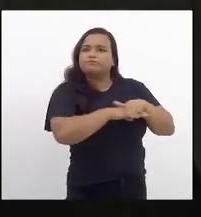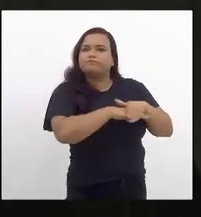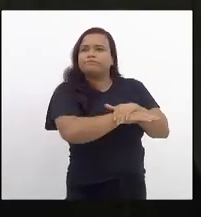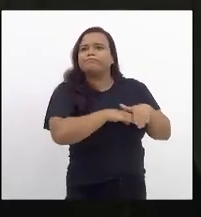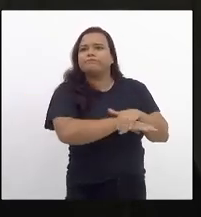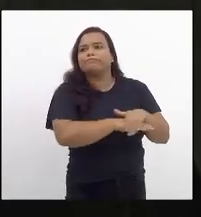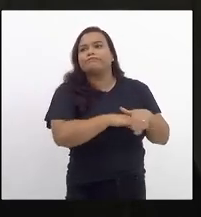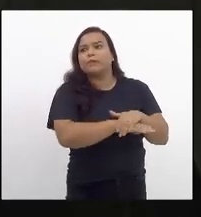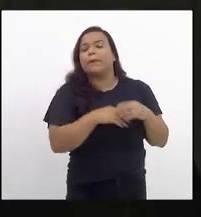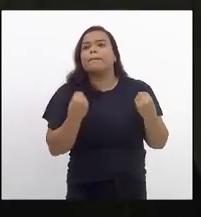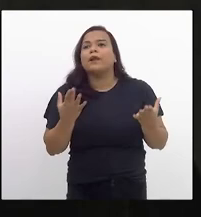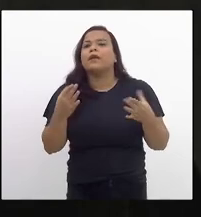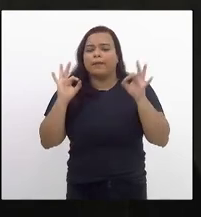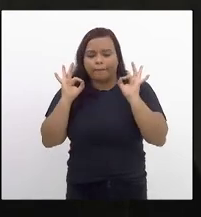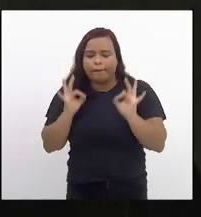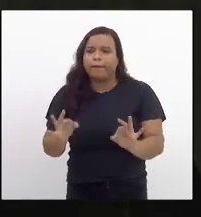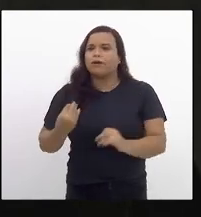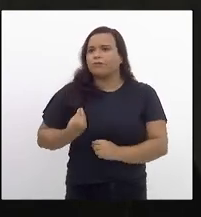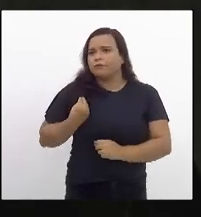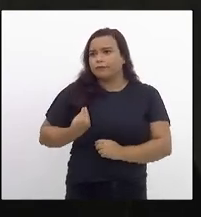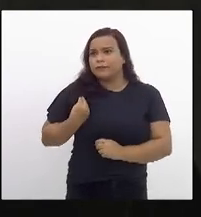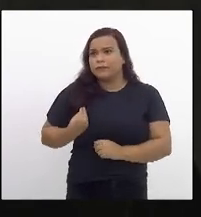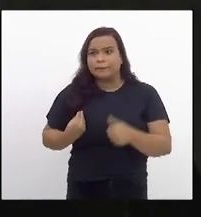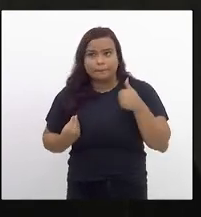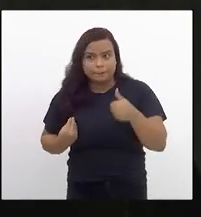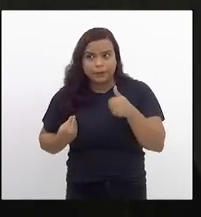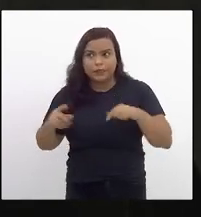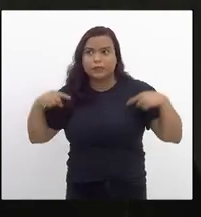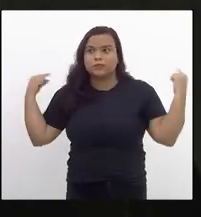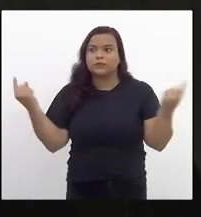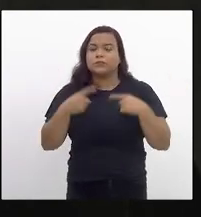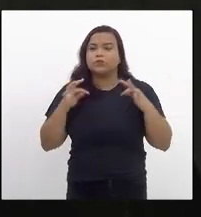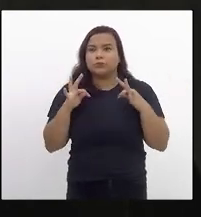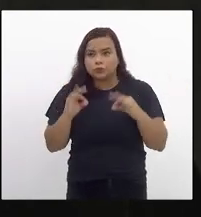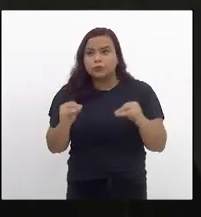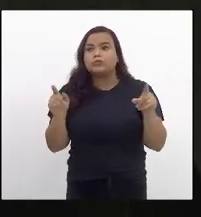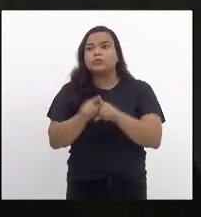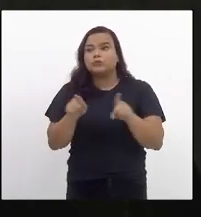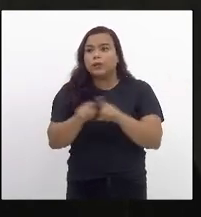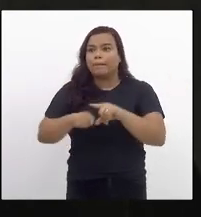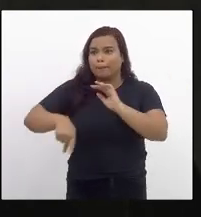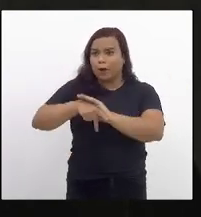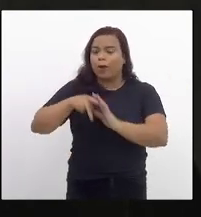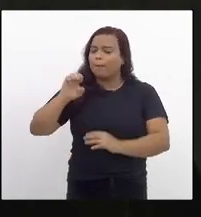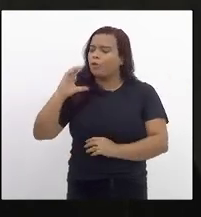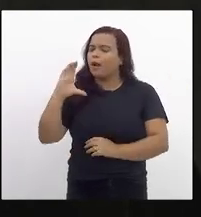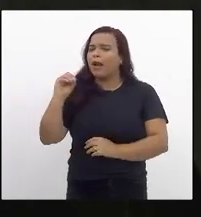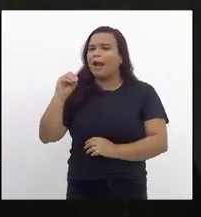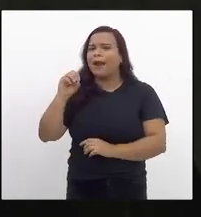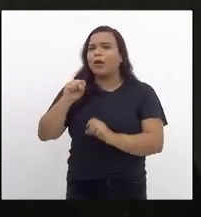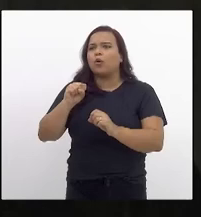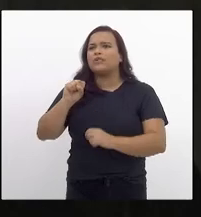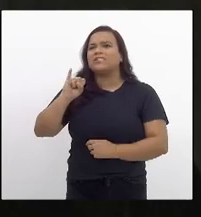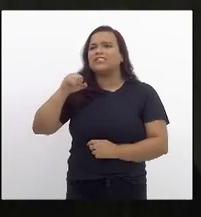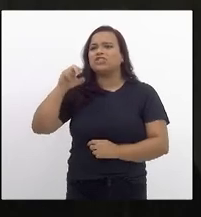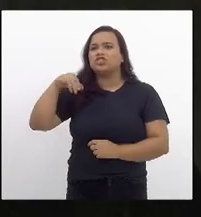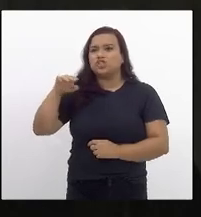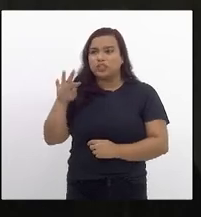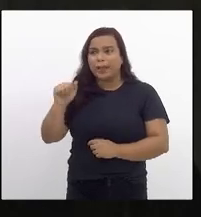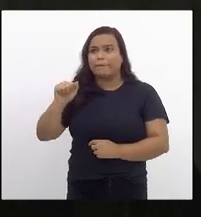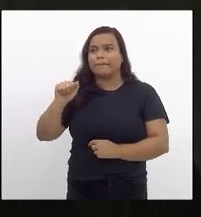para garantir a sobrevivência de todos nós e dos ecossistemas do mundo